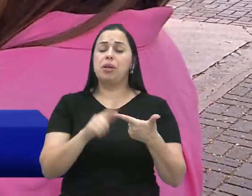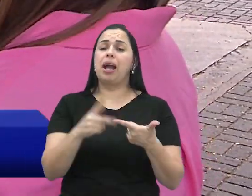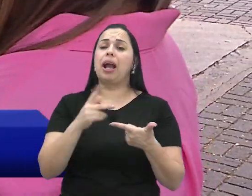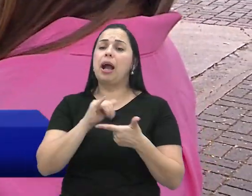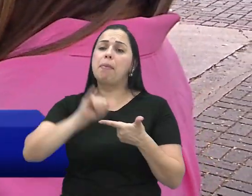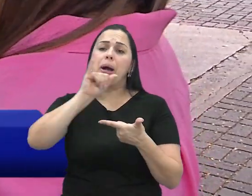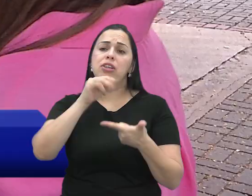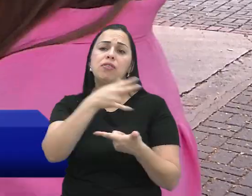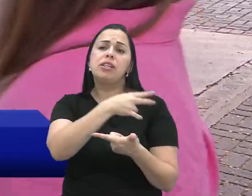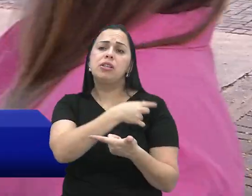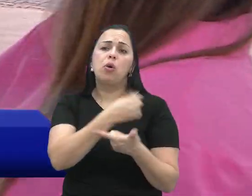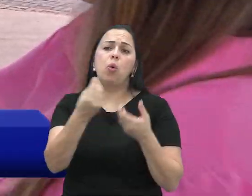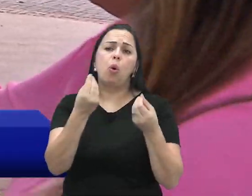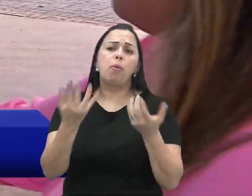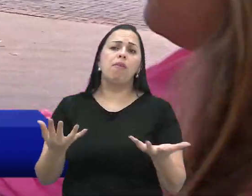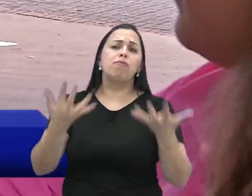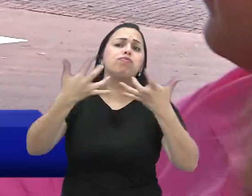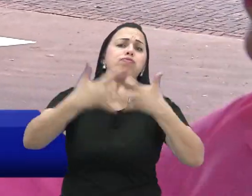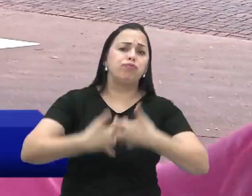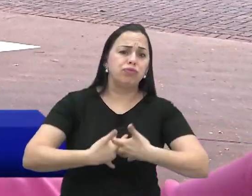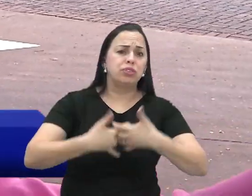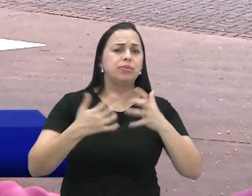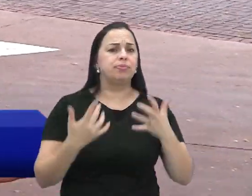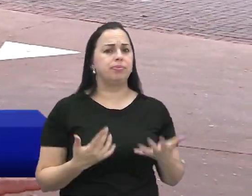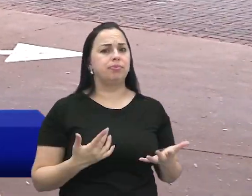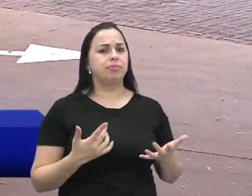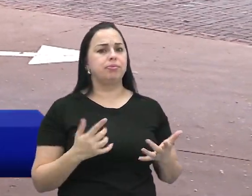campanha de vacinação na cidade. Então, a gente segue